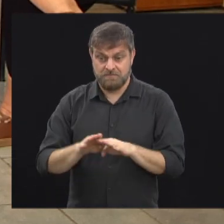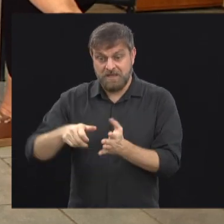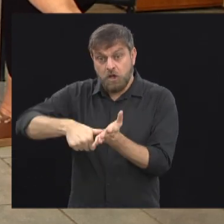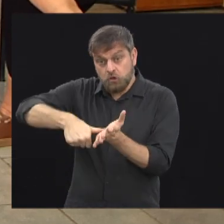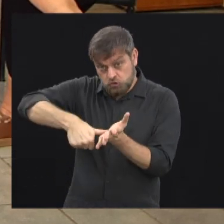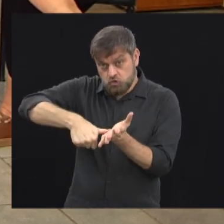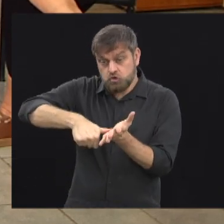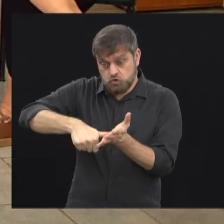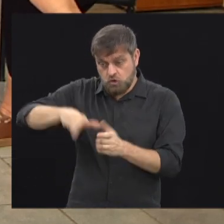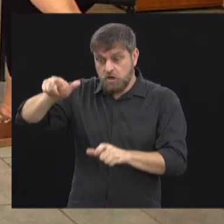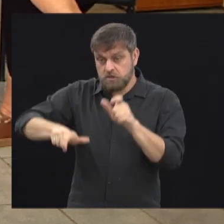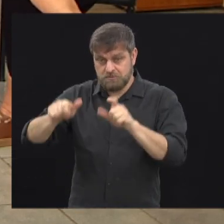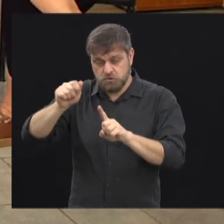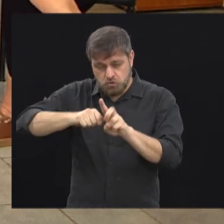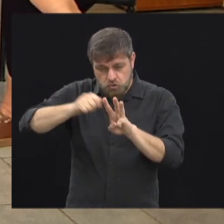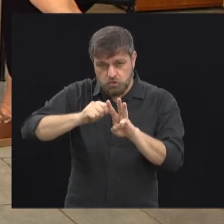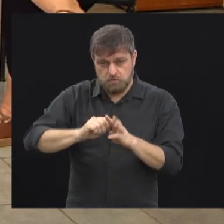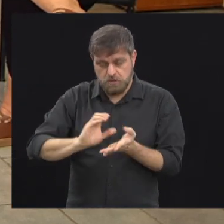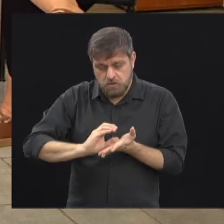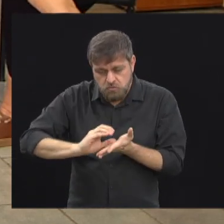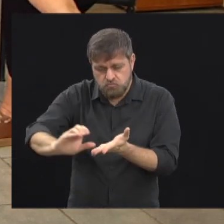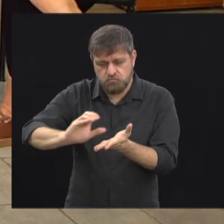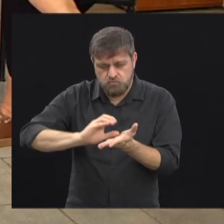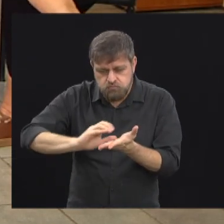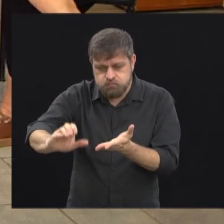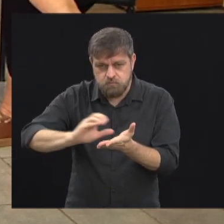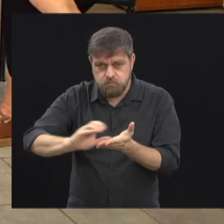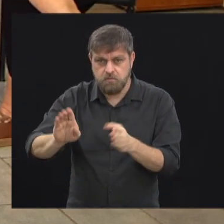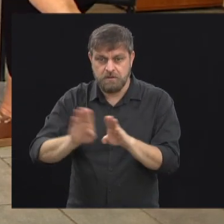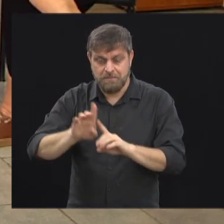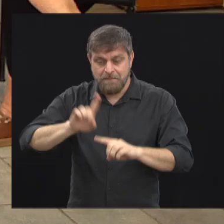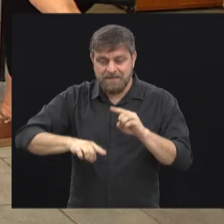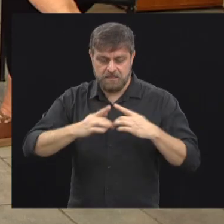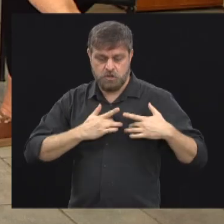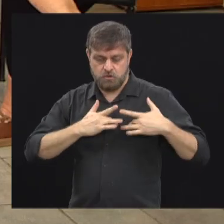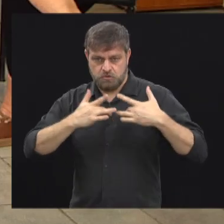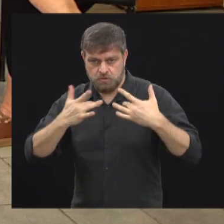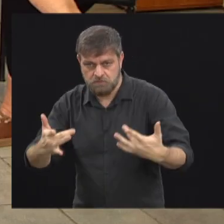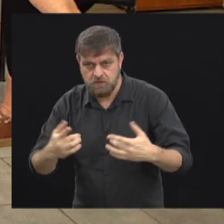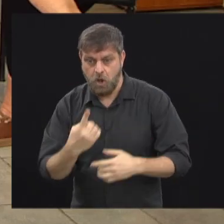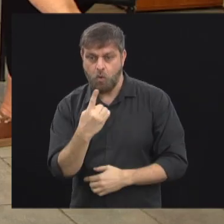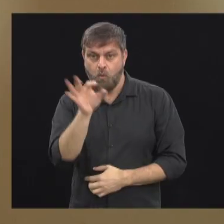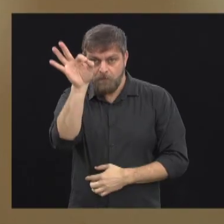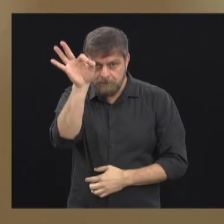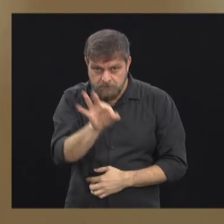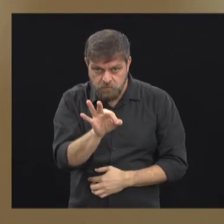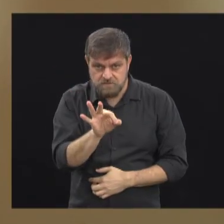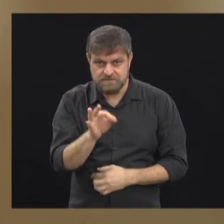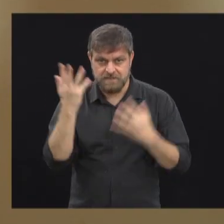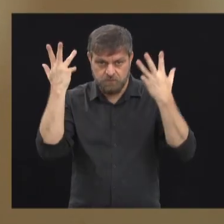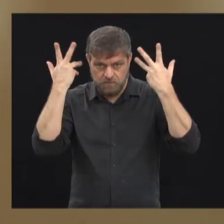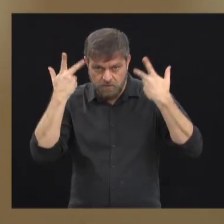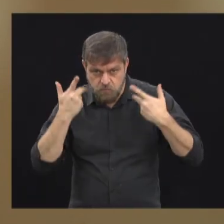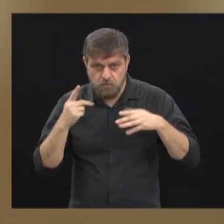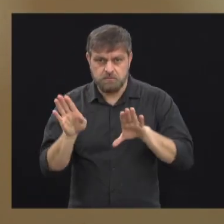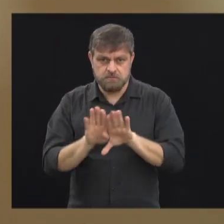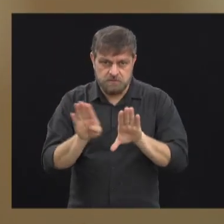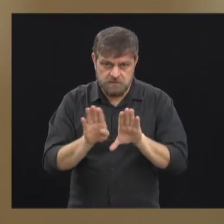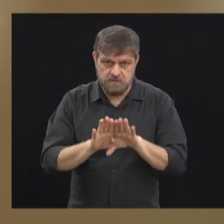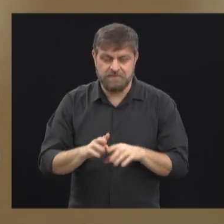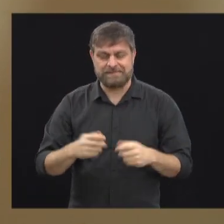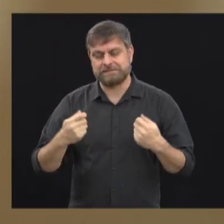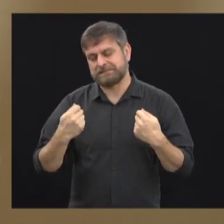sócios contribuintes, né, doações, a destinação do 1%, mas a gente